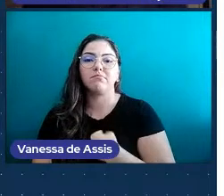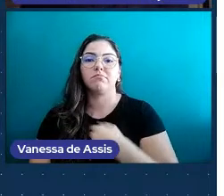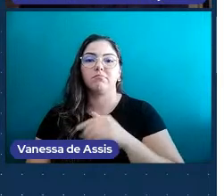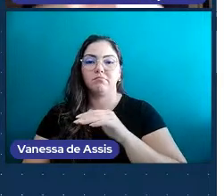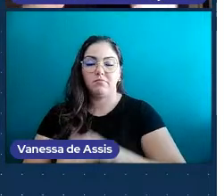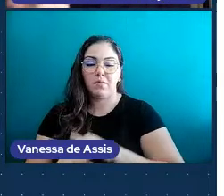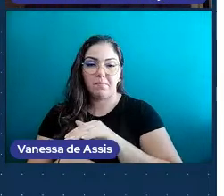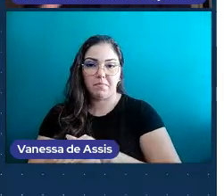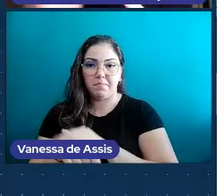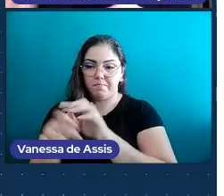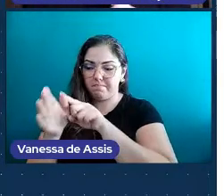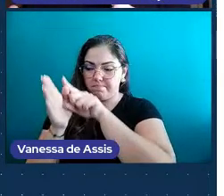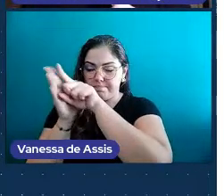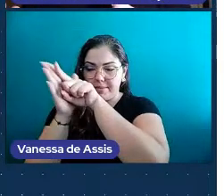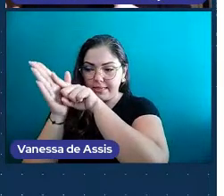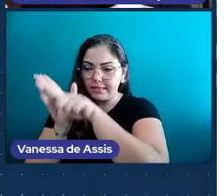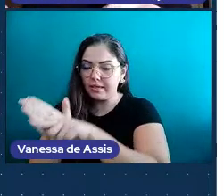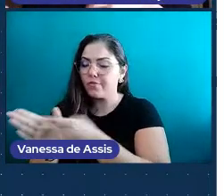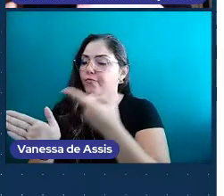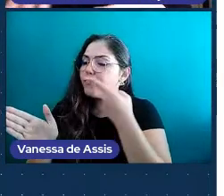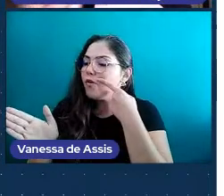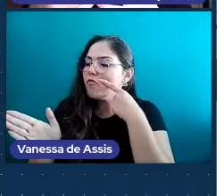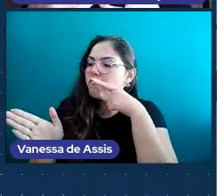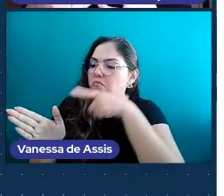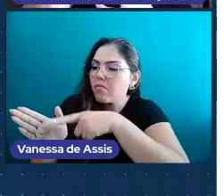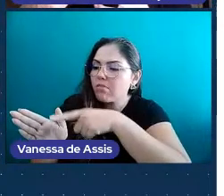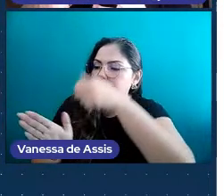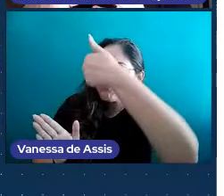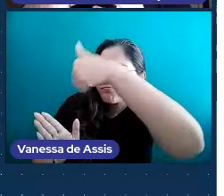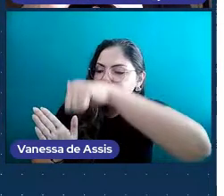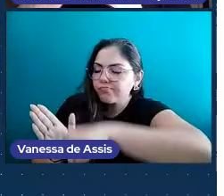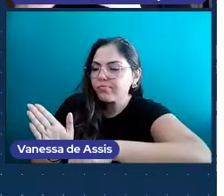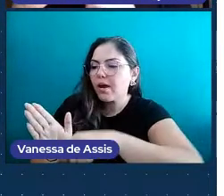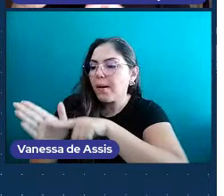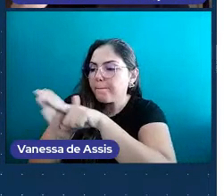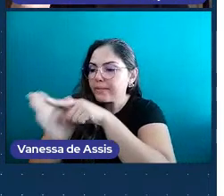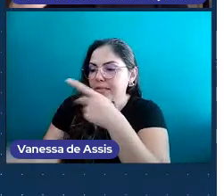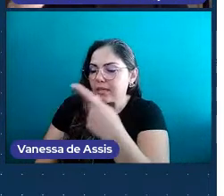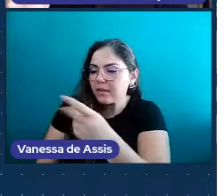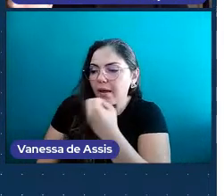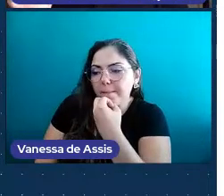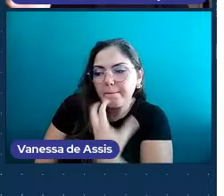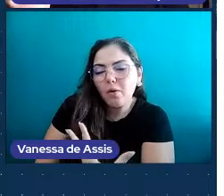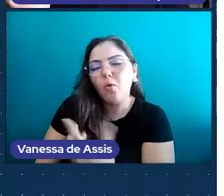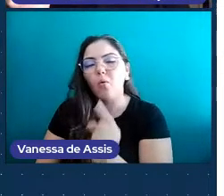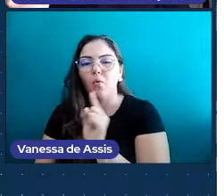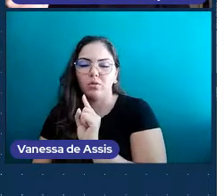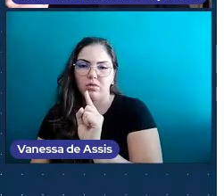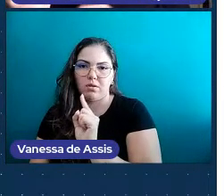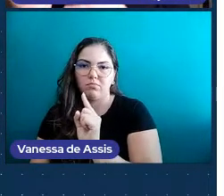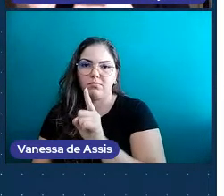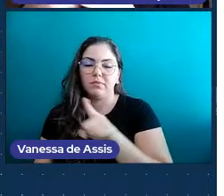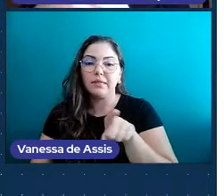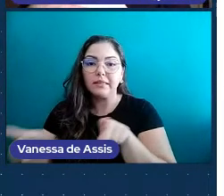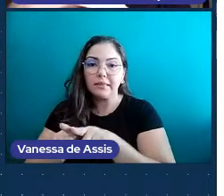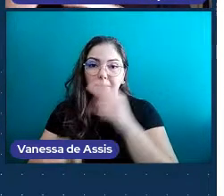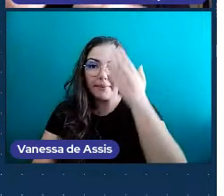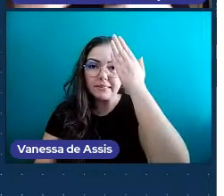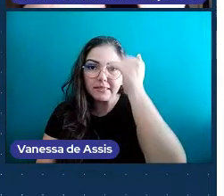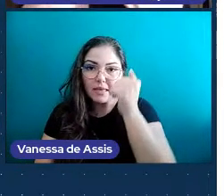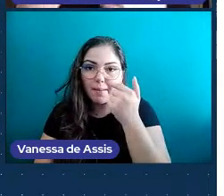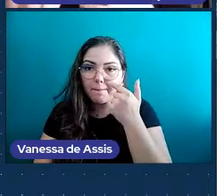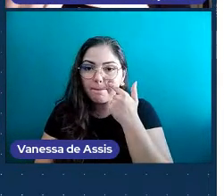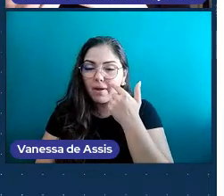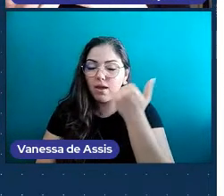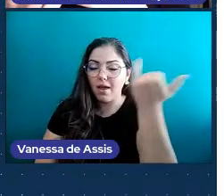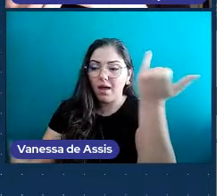pares ela é boa ou não, para saber também se a informação trazida por aquela pesquisa, o